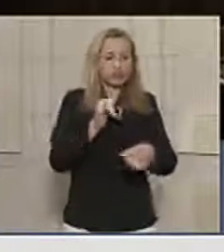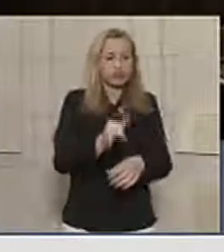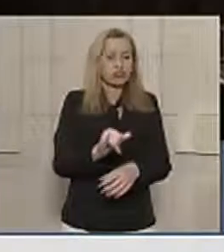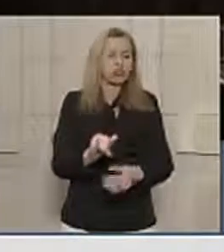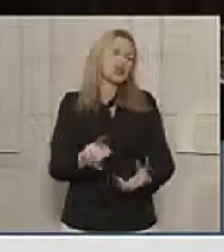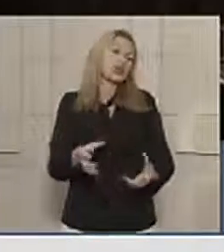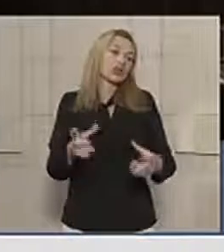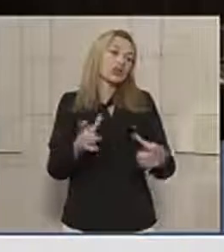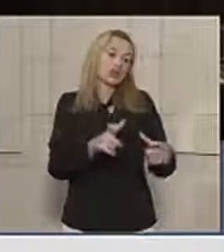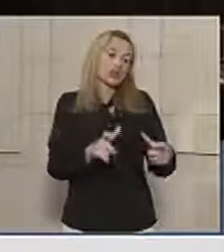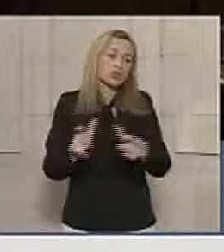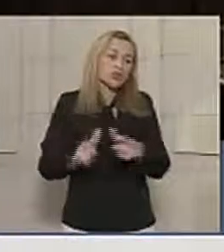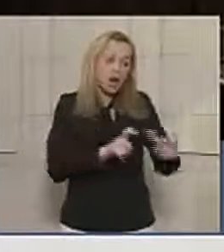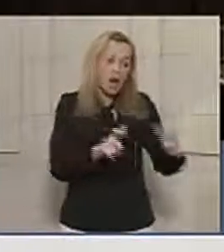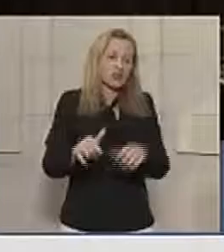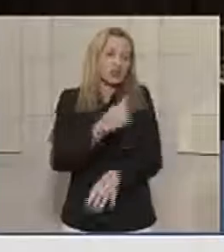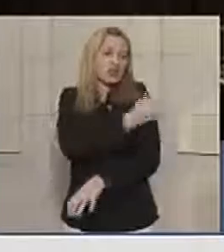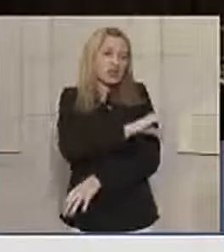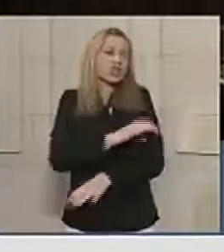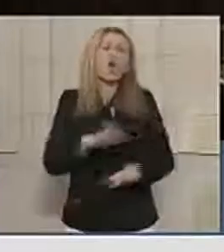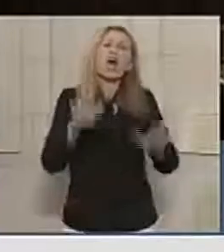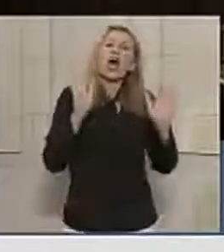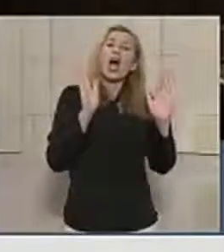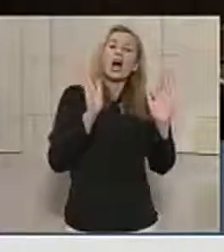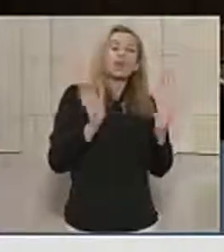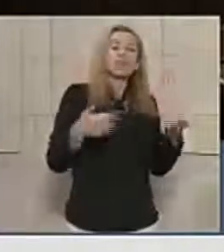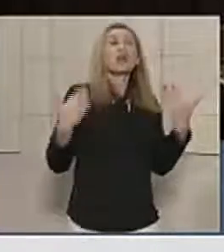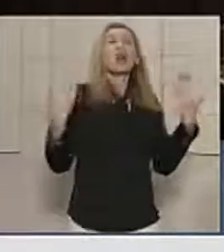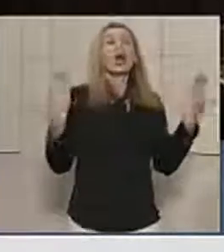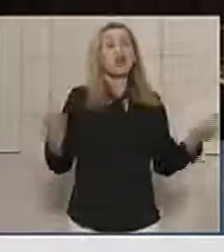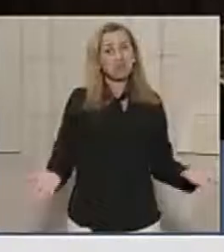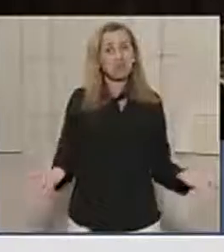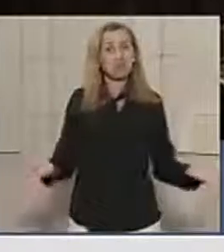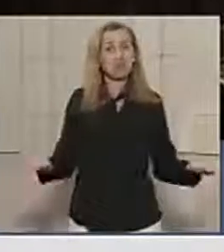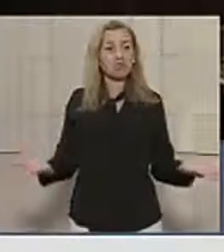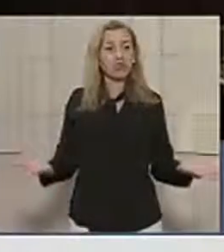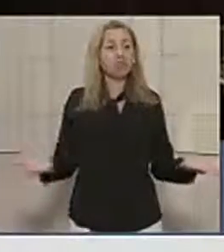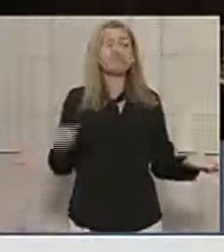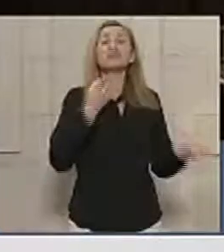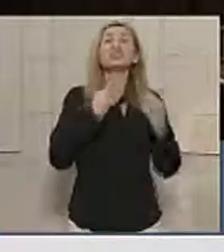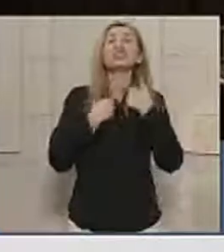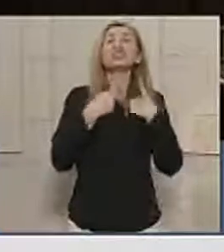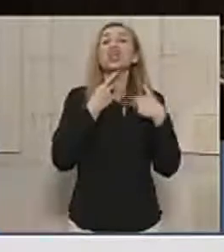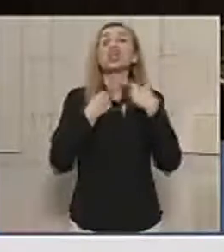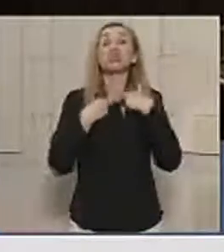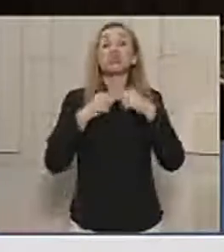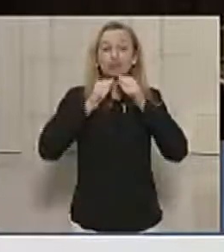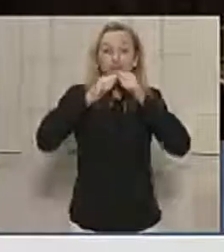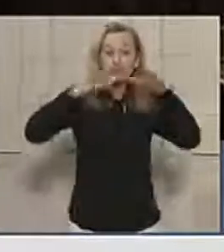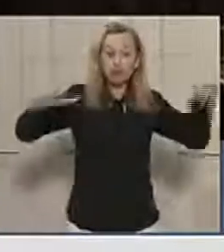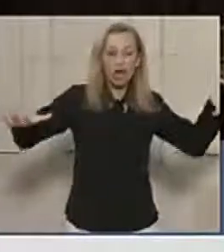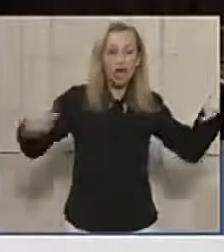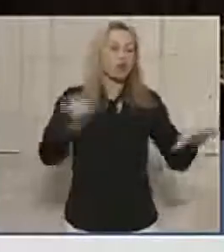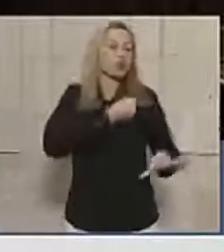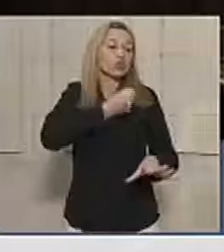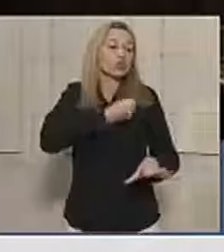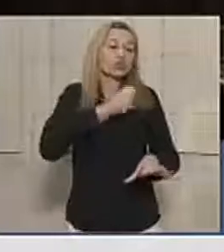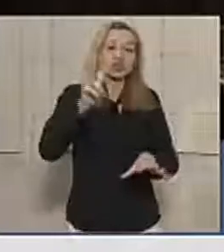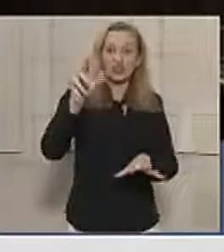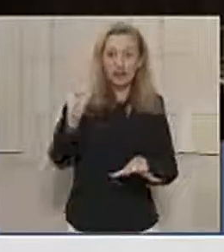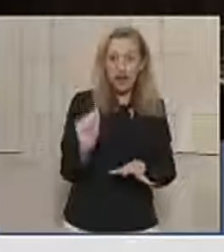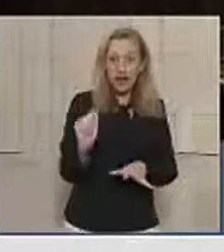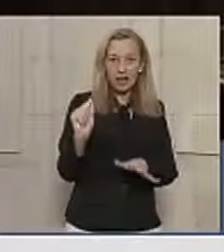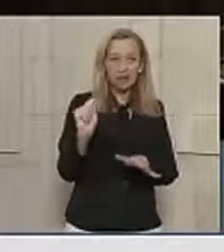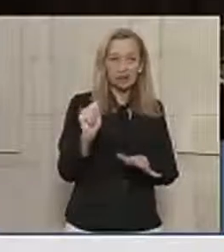Então, para onde foi o desejo de ampliar o número de vagas, exatamente aumentar